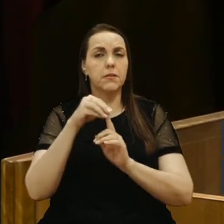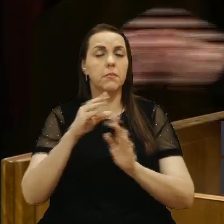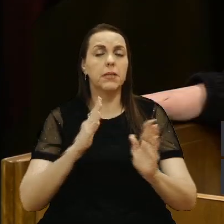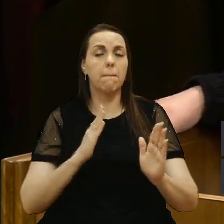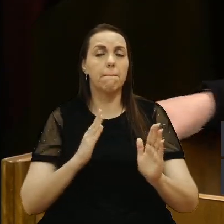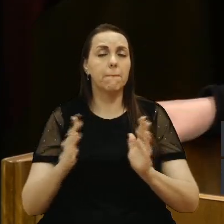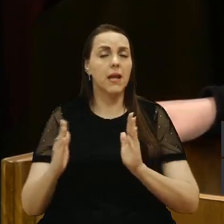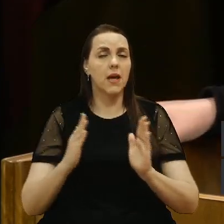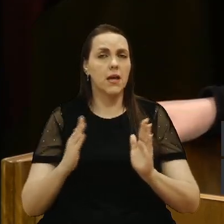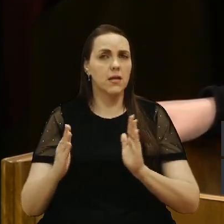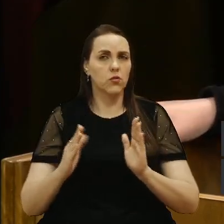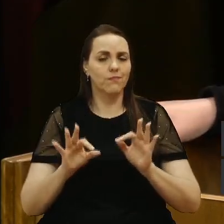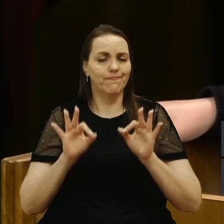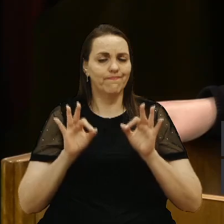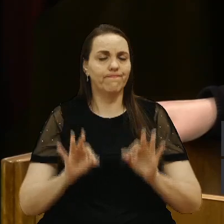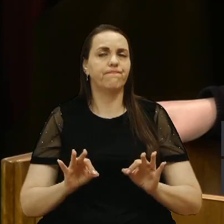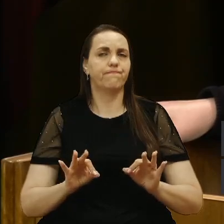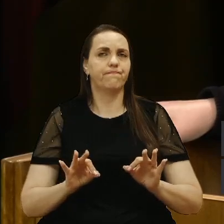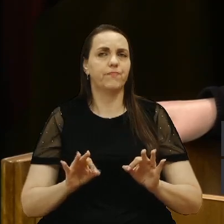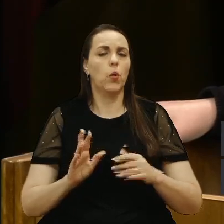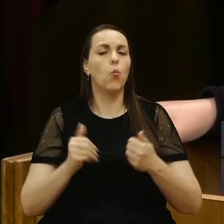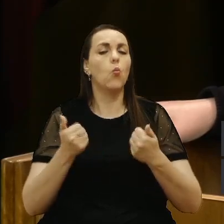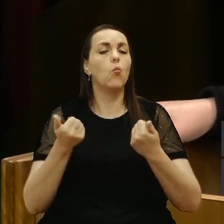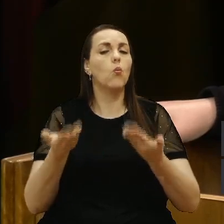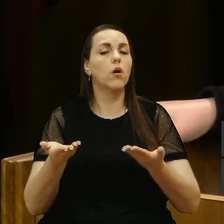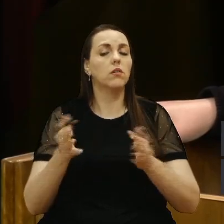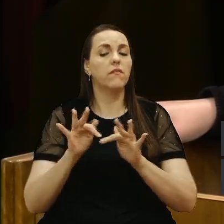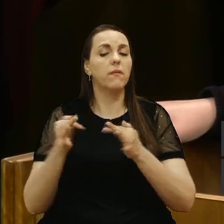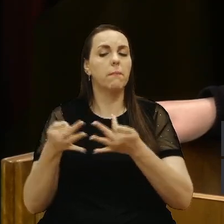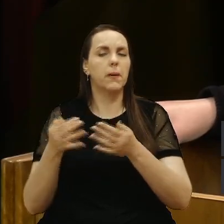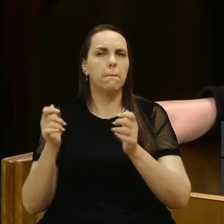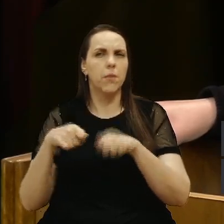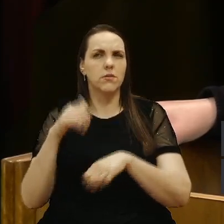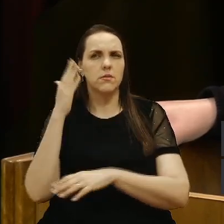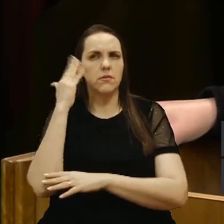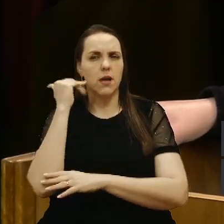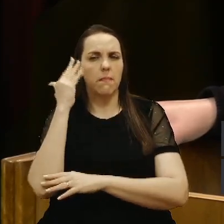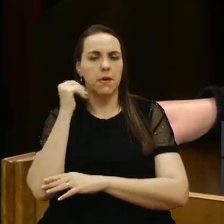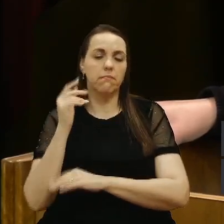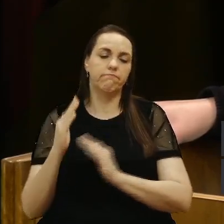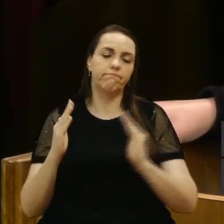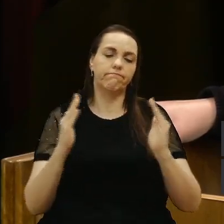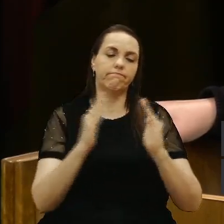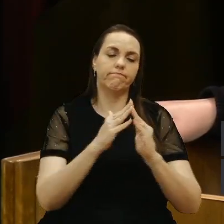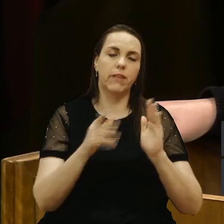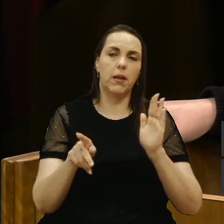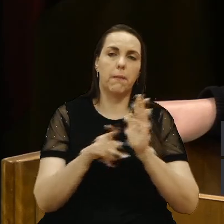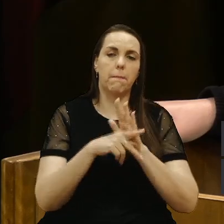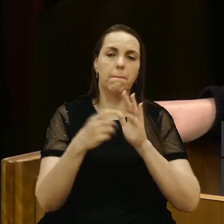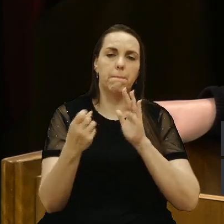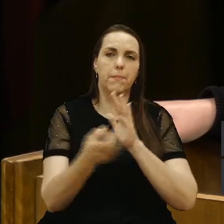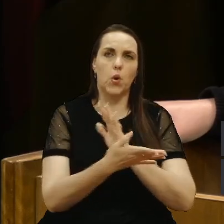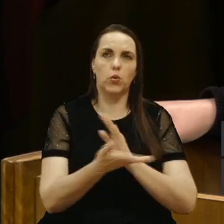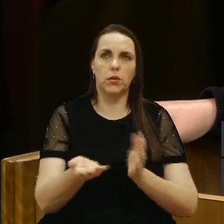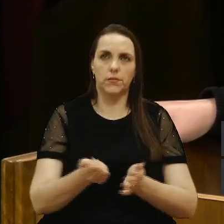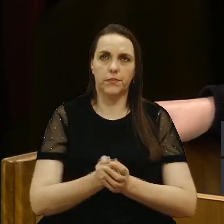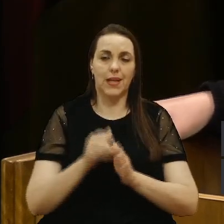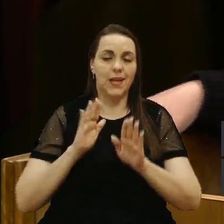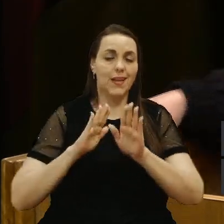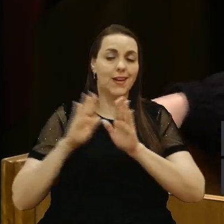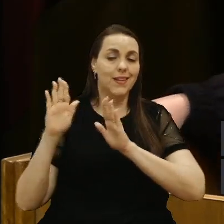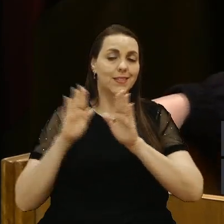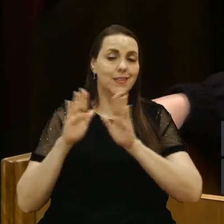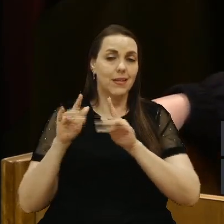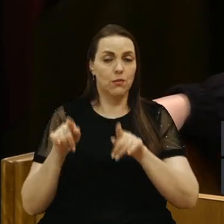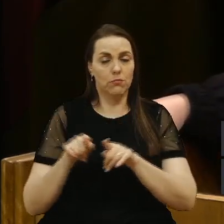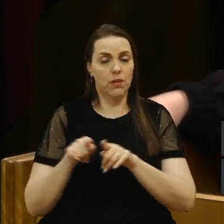prazo estabelecido de quando que essas famílias poderão saber que elas terão uma licitação lançada.